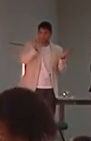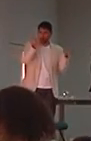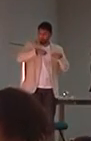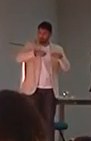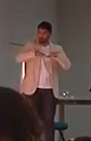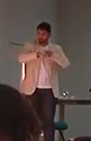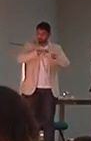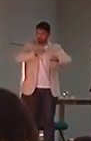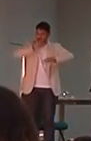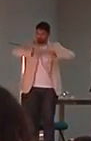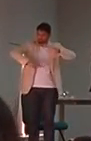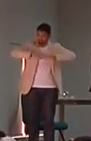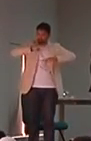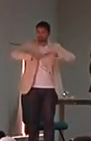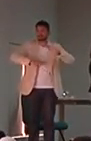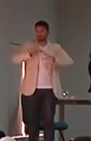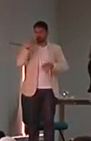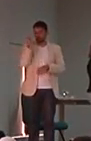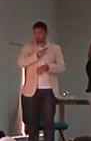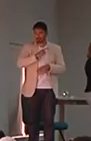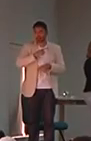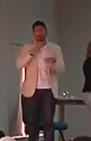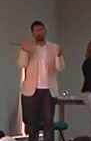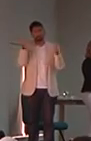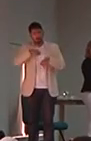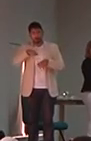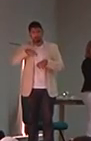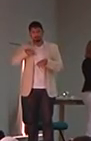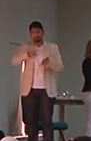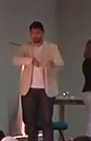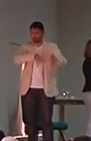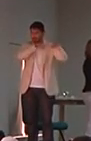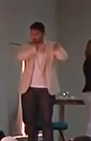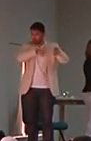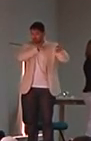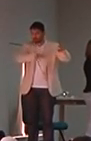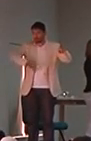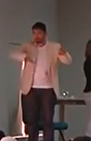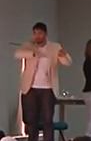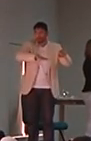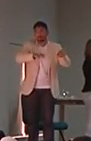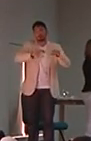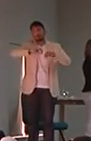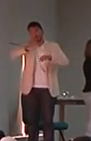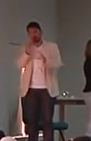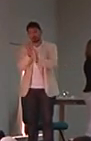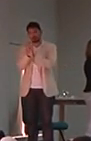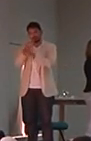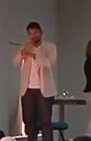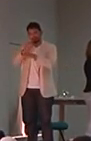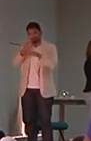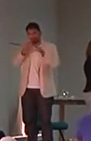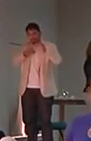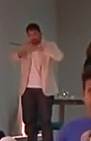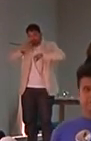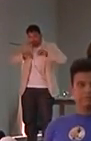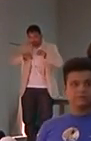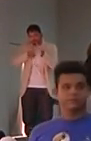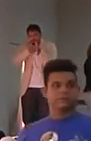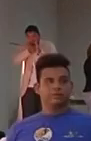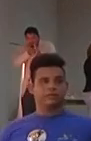profissionais. Seja no campo agrícola, nos campos de laboratórios de